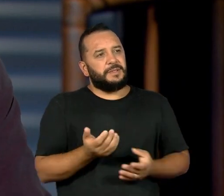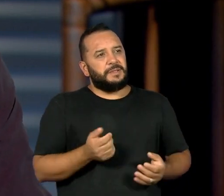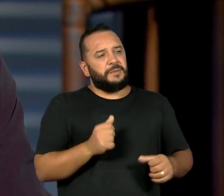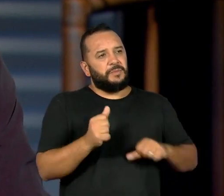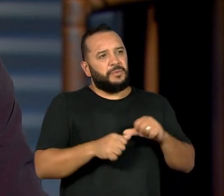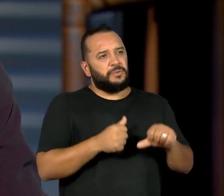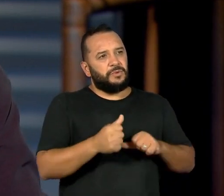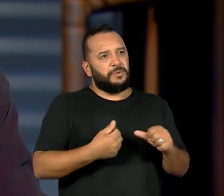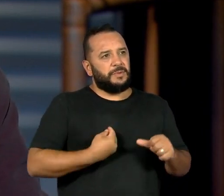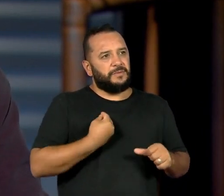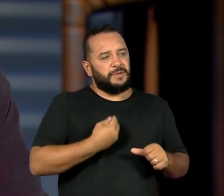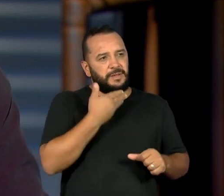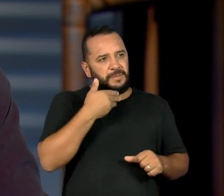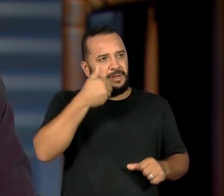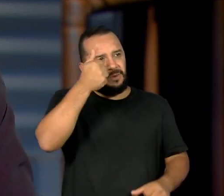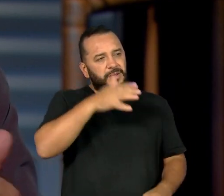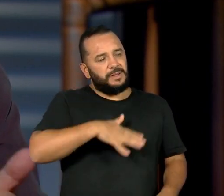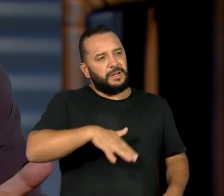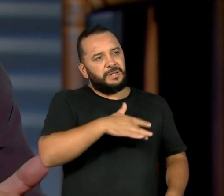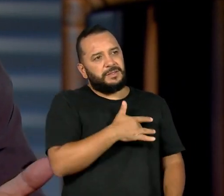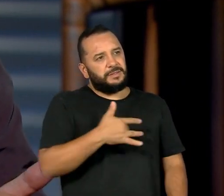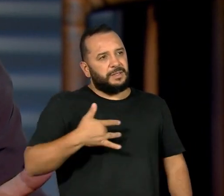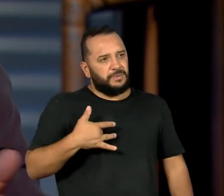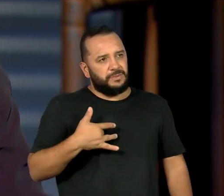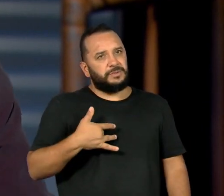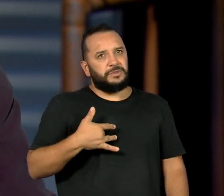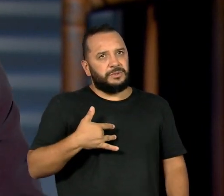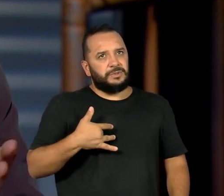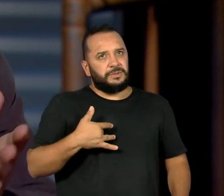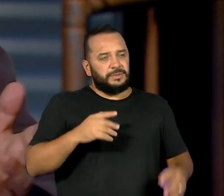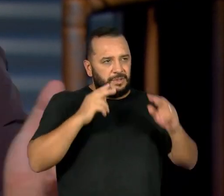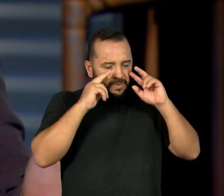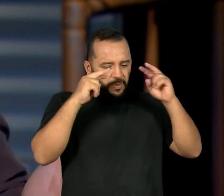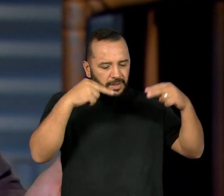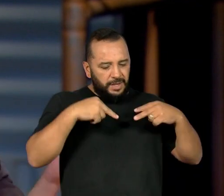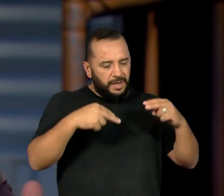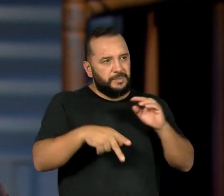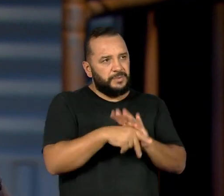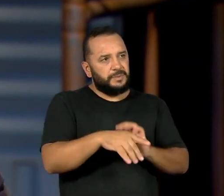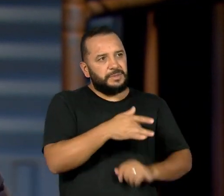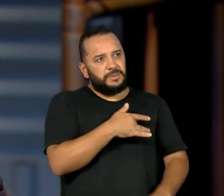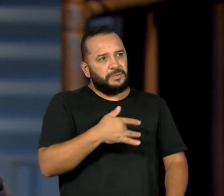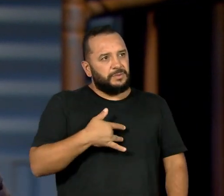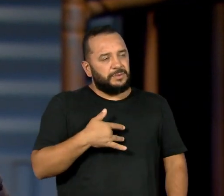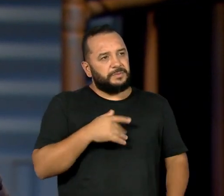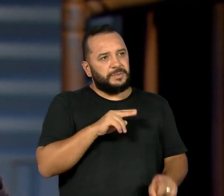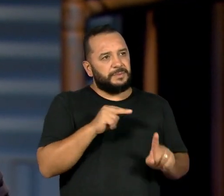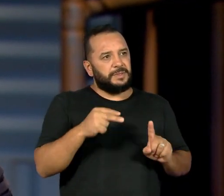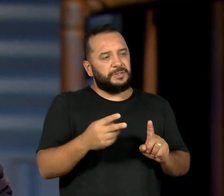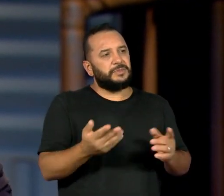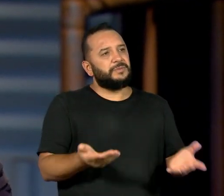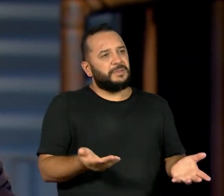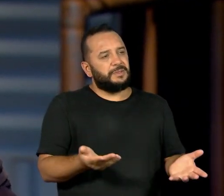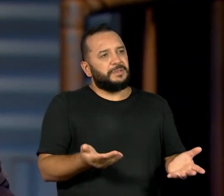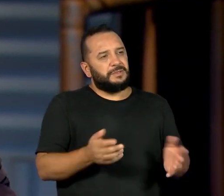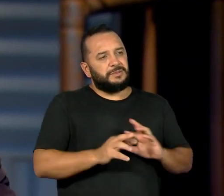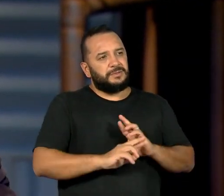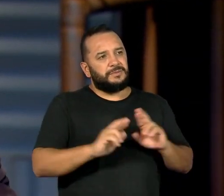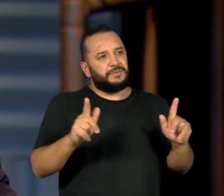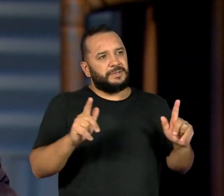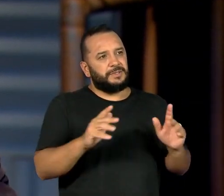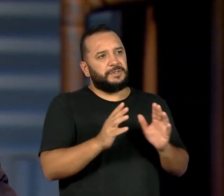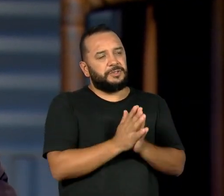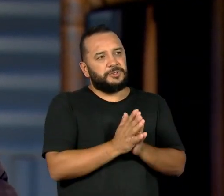na saúde, eu diria. Comecei a olhar mais para uma coisa que eu nunca olhei, né? Que a